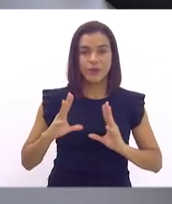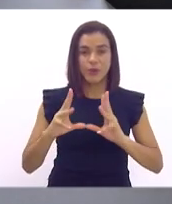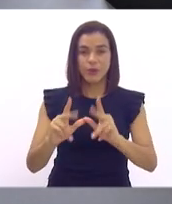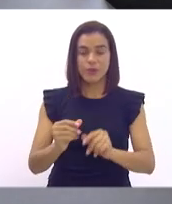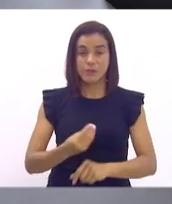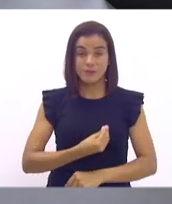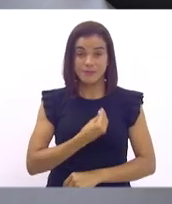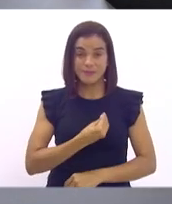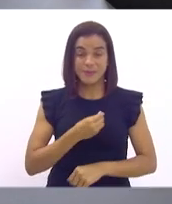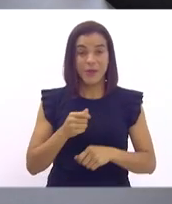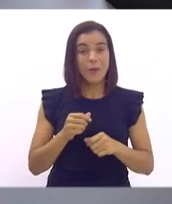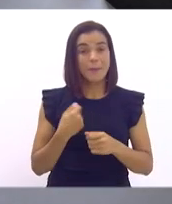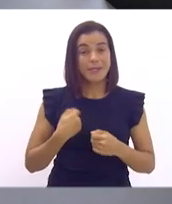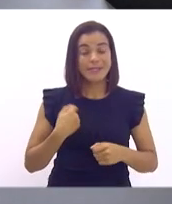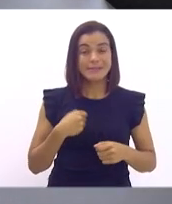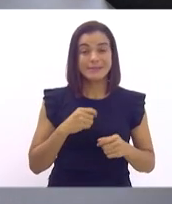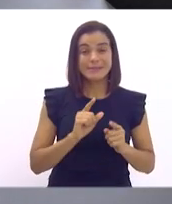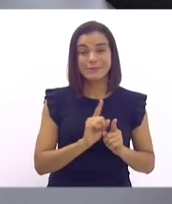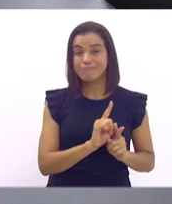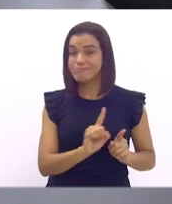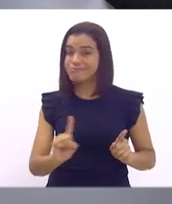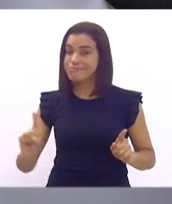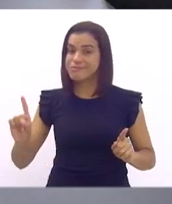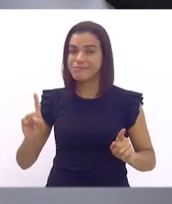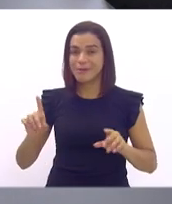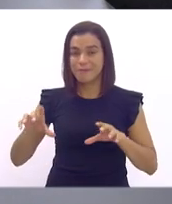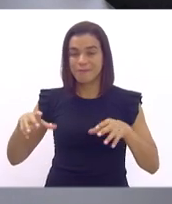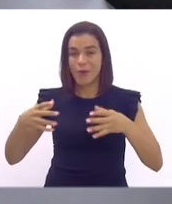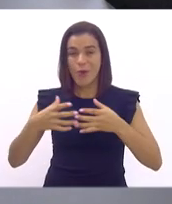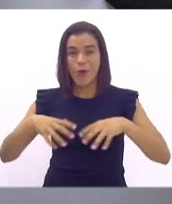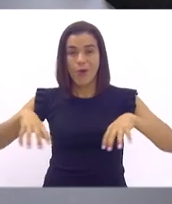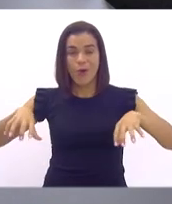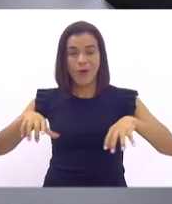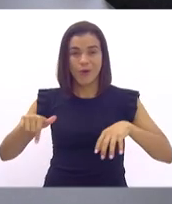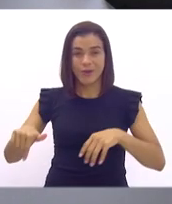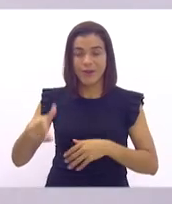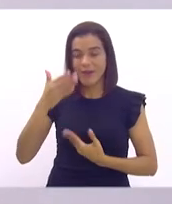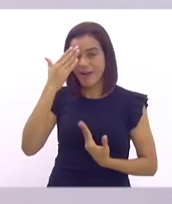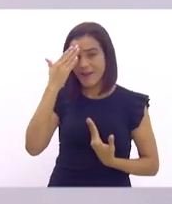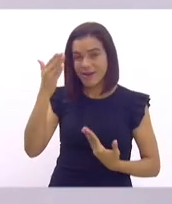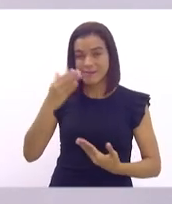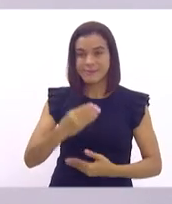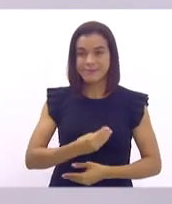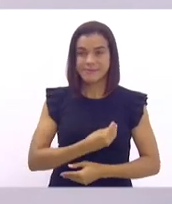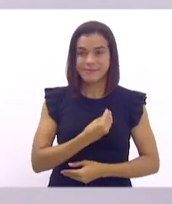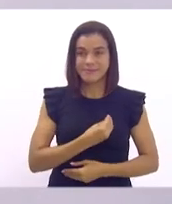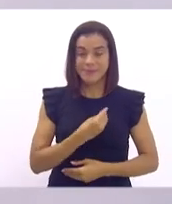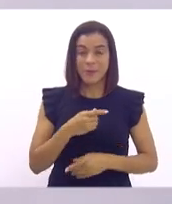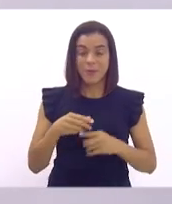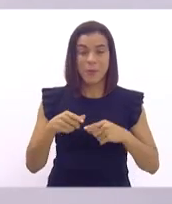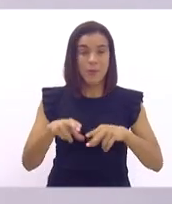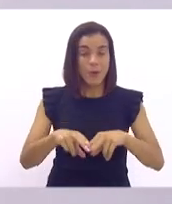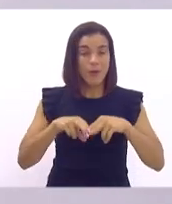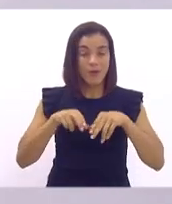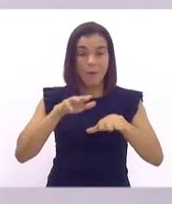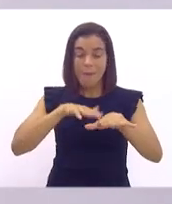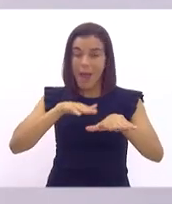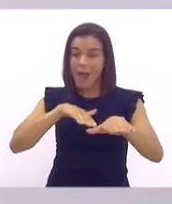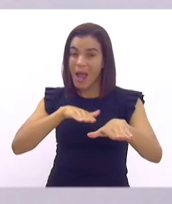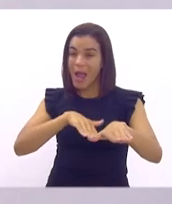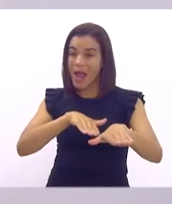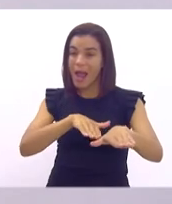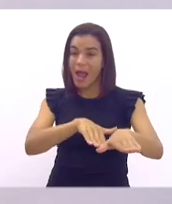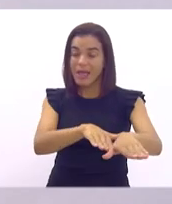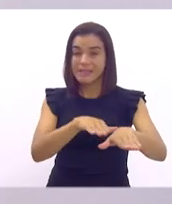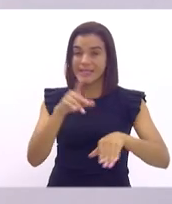me ausentar, mas meu time vai ficar aqui para estar acompanhando. Quero agradecer vocês estarem aqui com esse trânsito que está o Rio de Janeiro caos. Para chegar